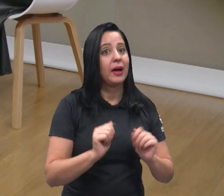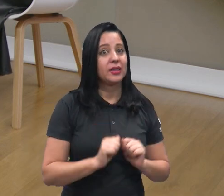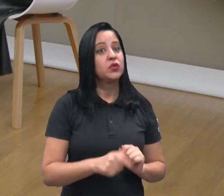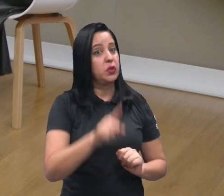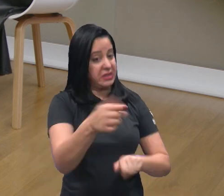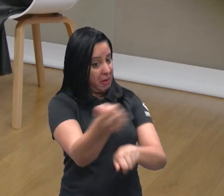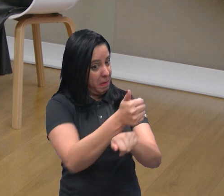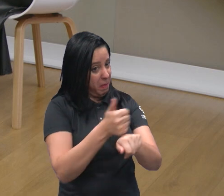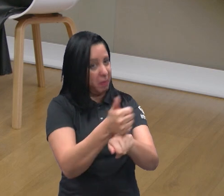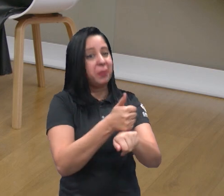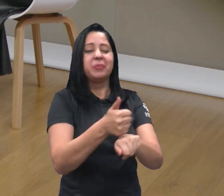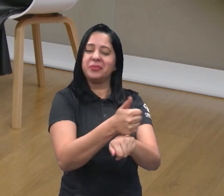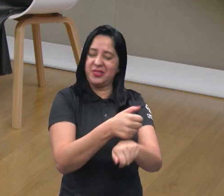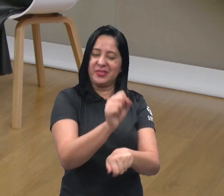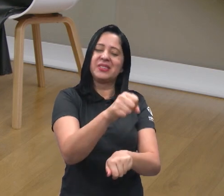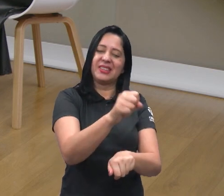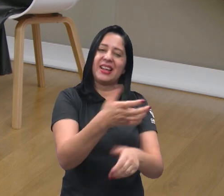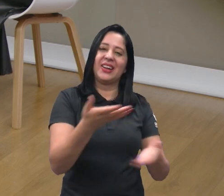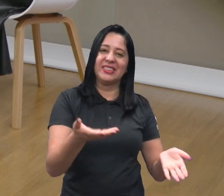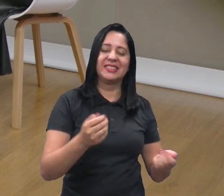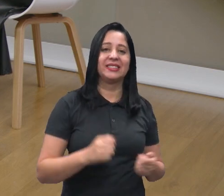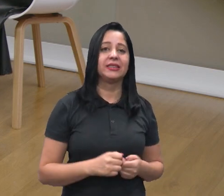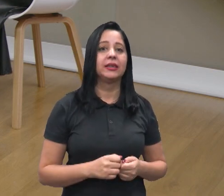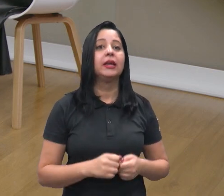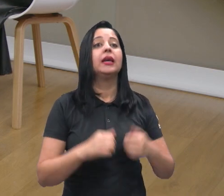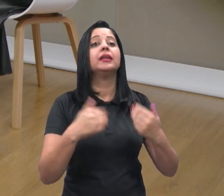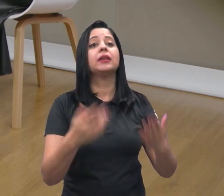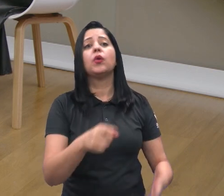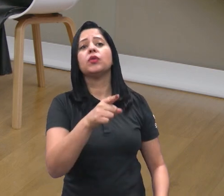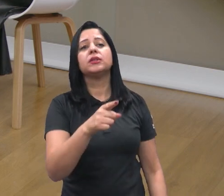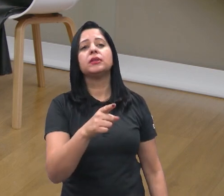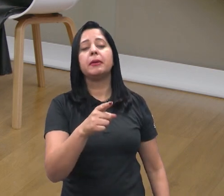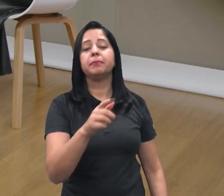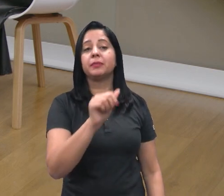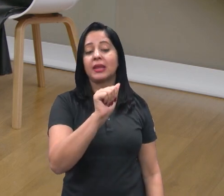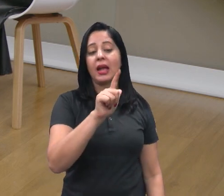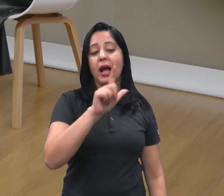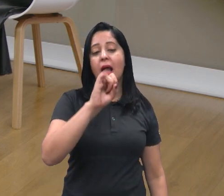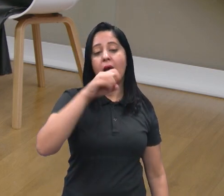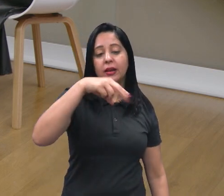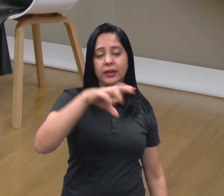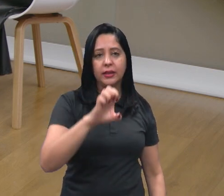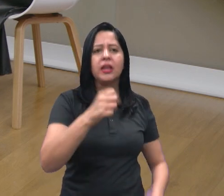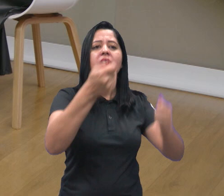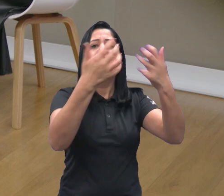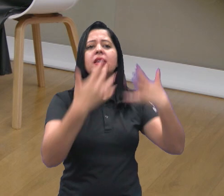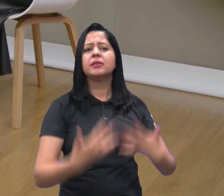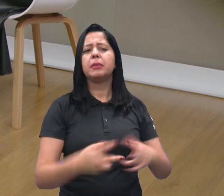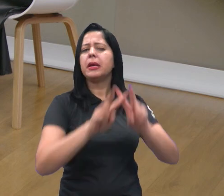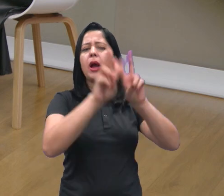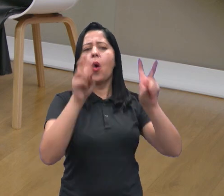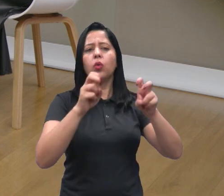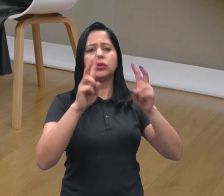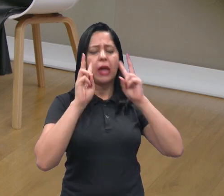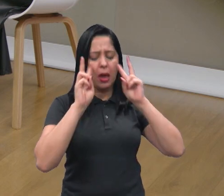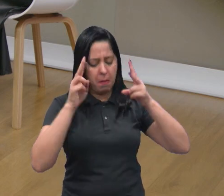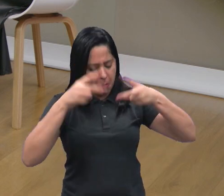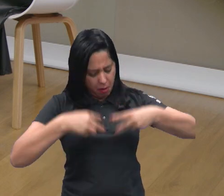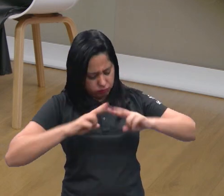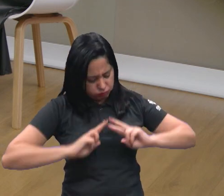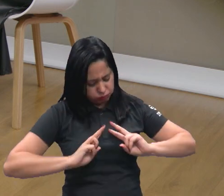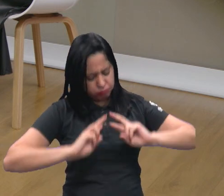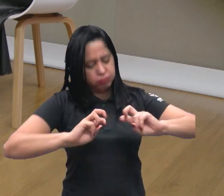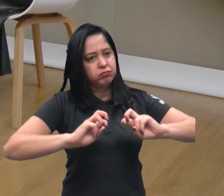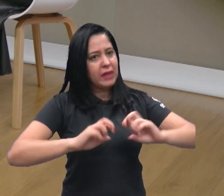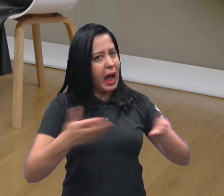né? É uma especialista, é Sim. terapeuta. Aline, fala um pouquinho sobre o autoconhecimento, a importância. Parece até uma palavra que caiu na